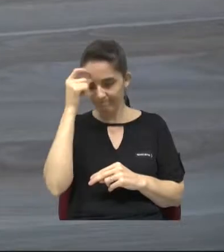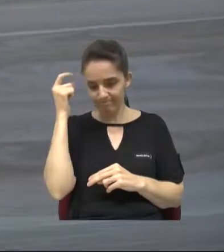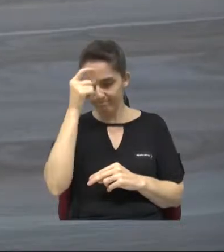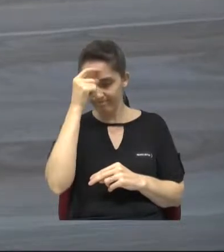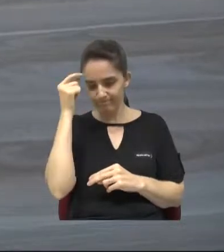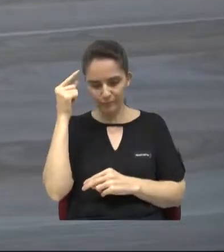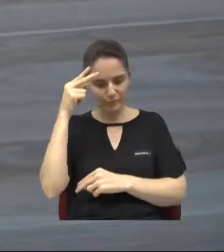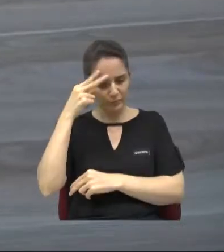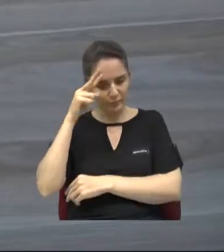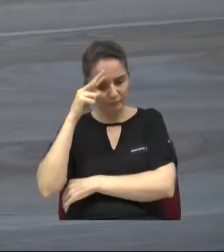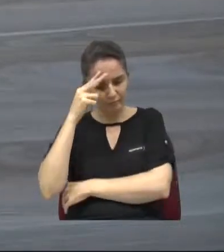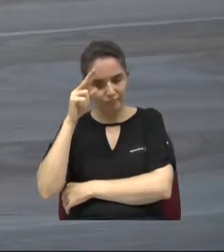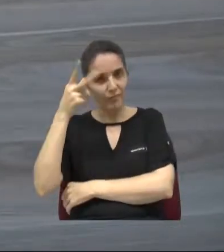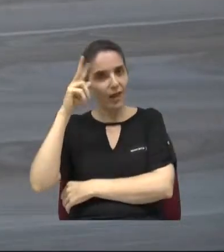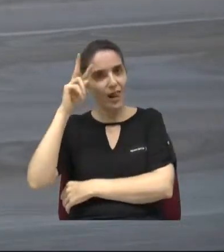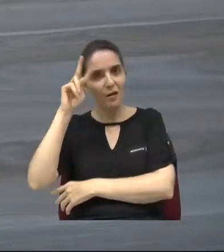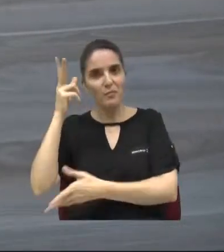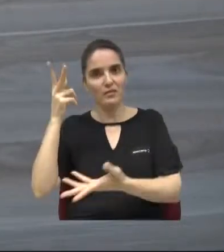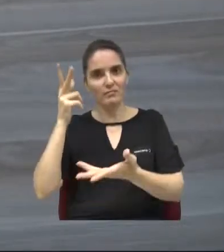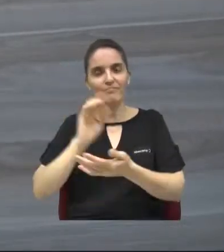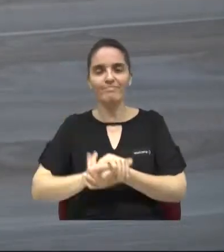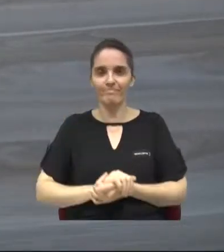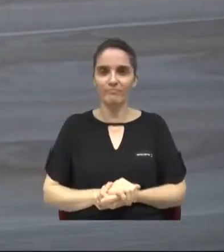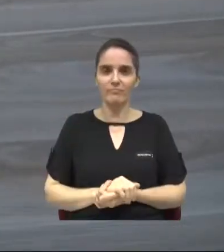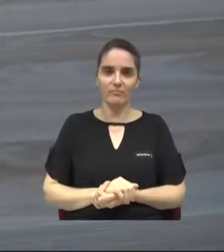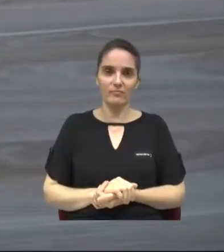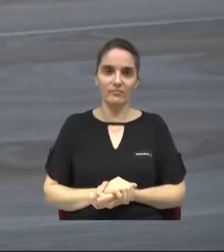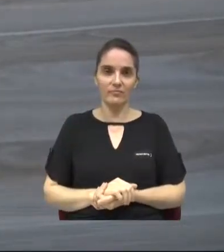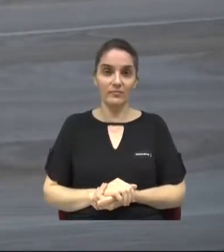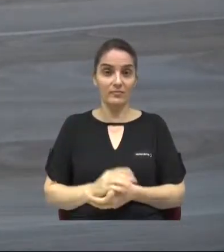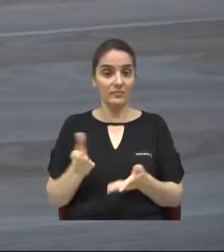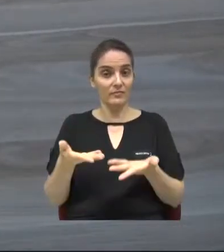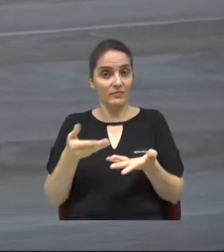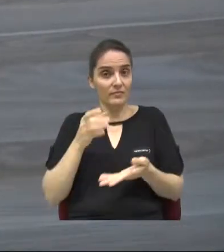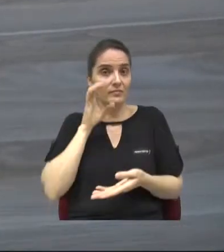mente agora, né? E eu vim aqui,